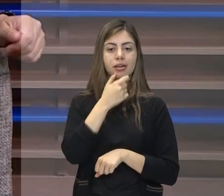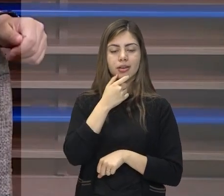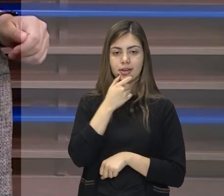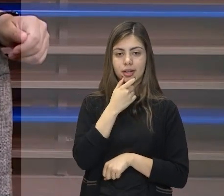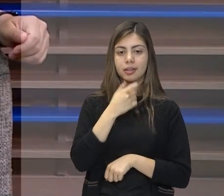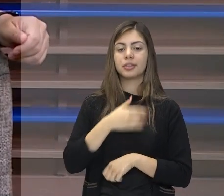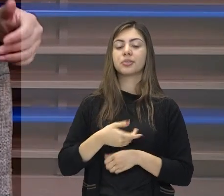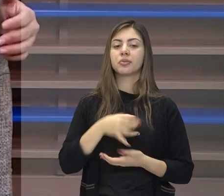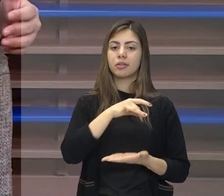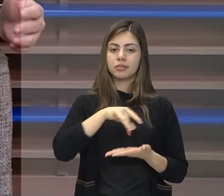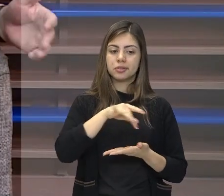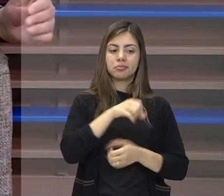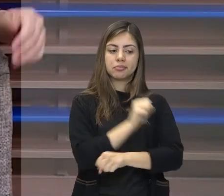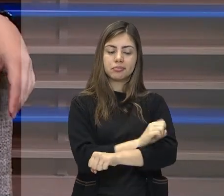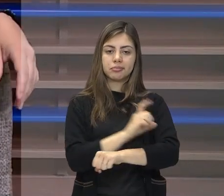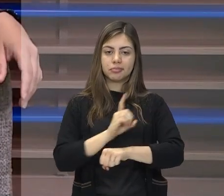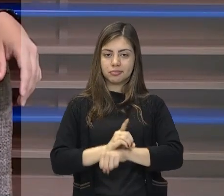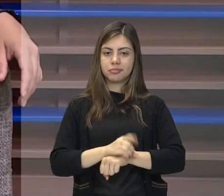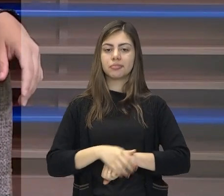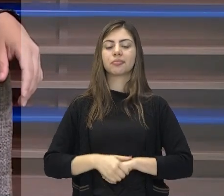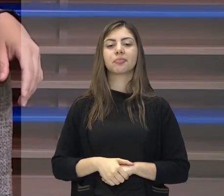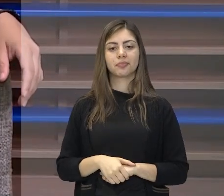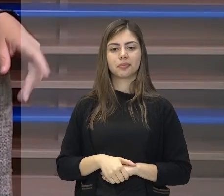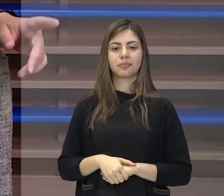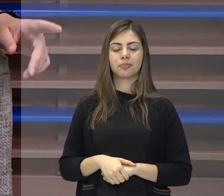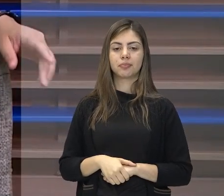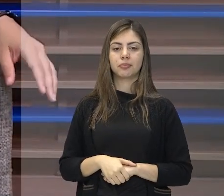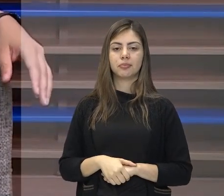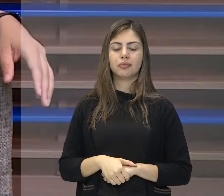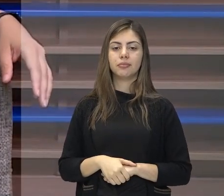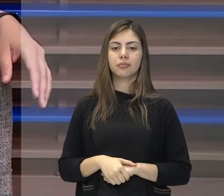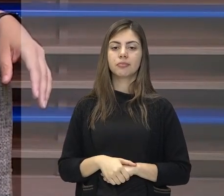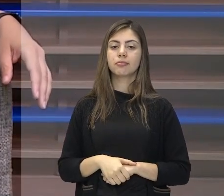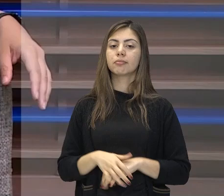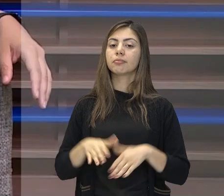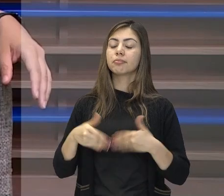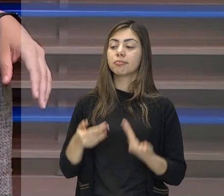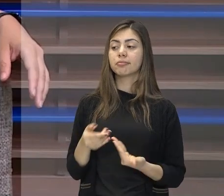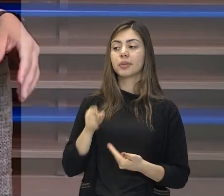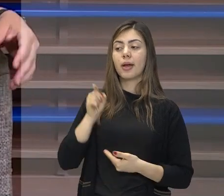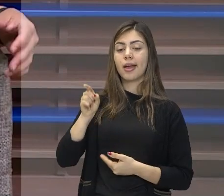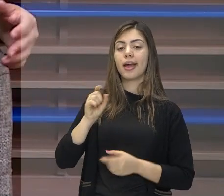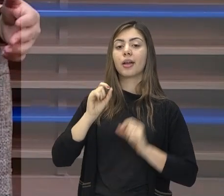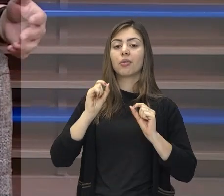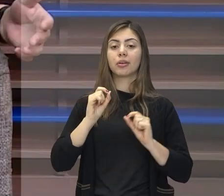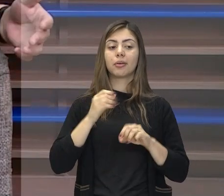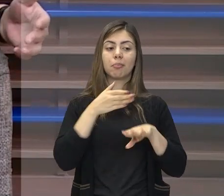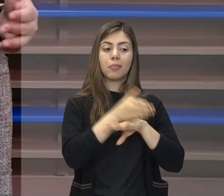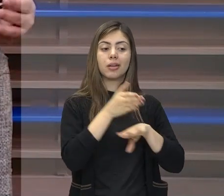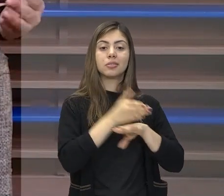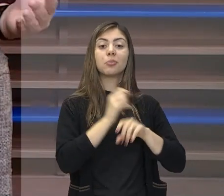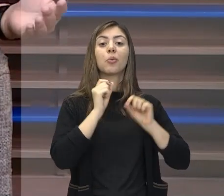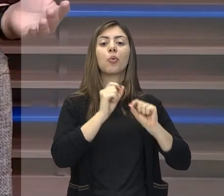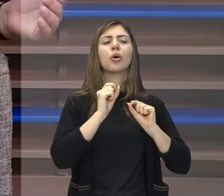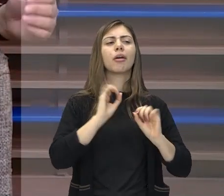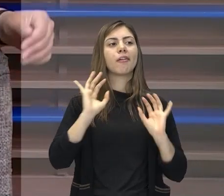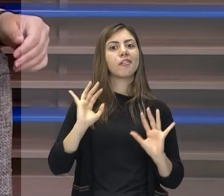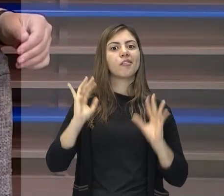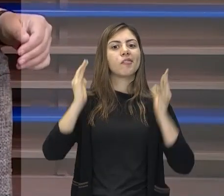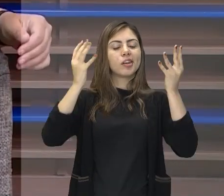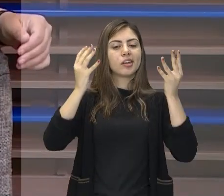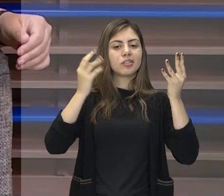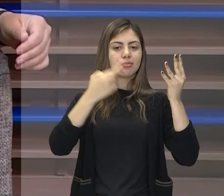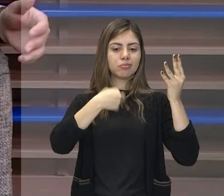suas atividades no CMEAN com a mediação tecnológica. Recentemente participou de um festival de